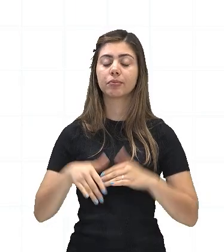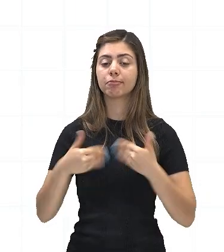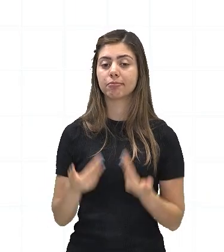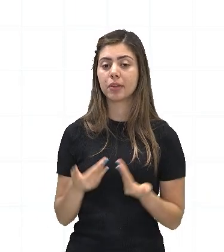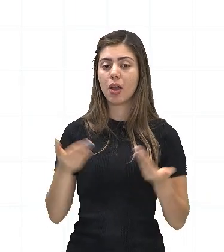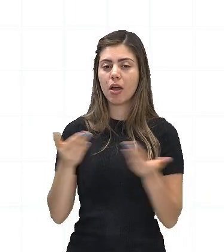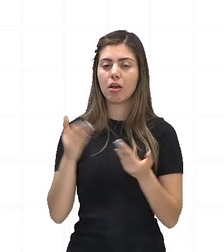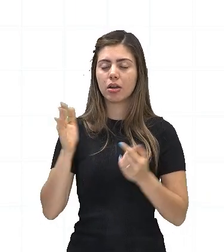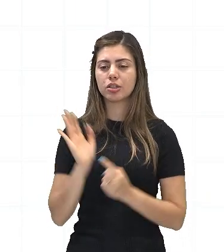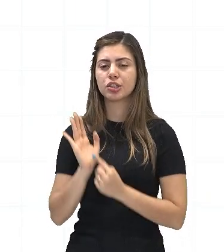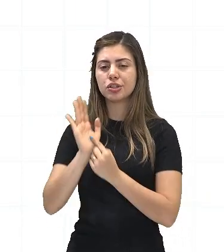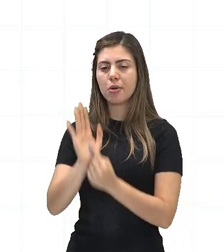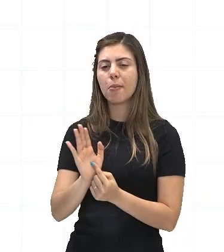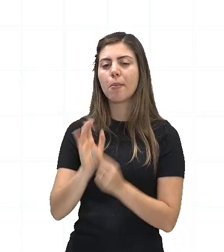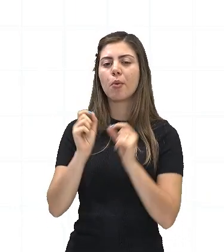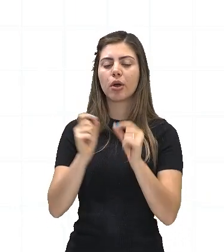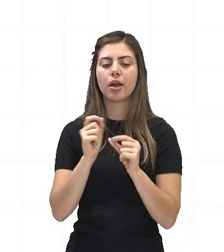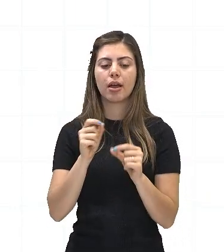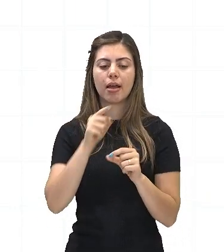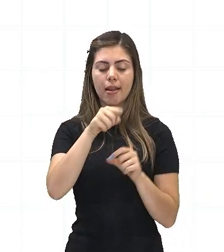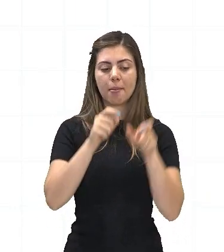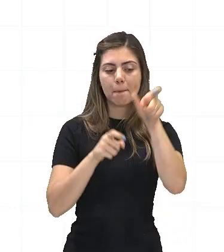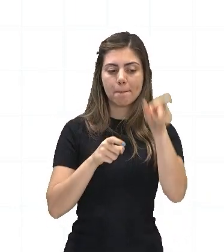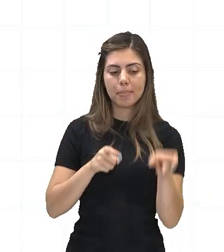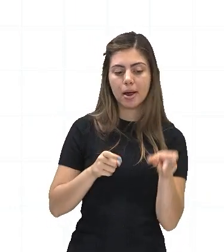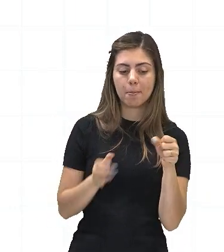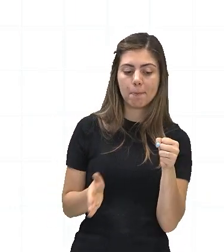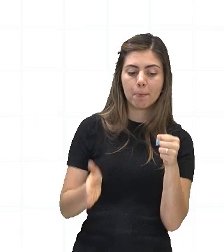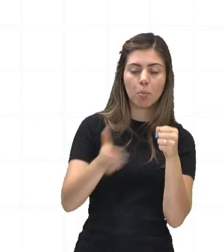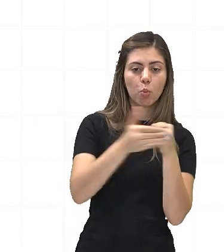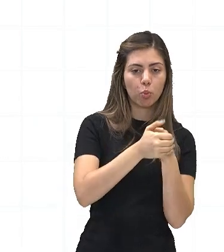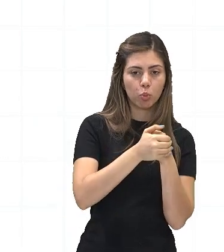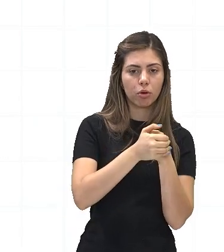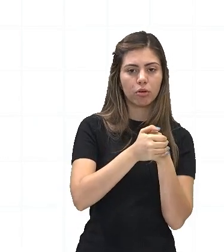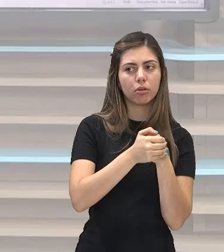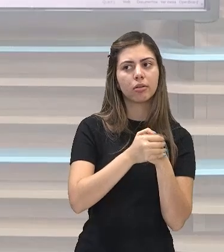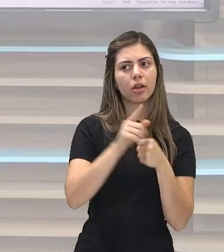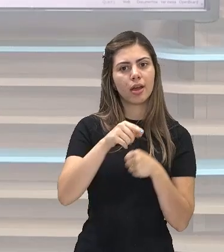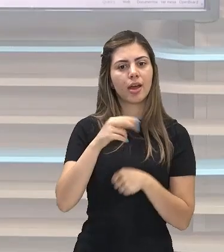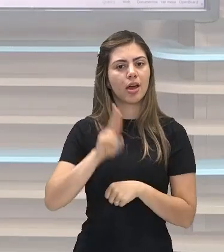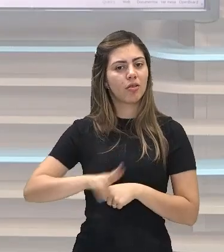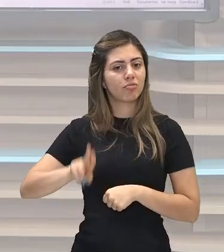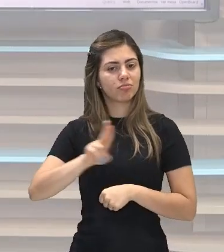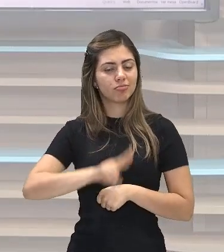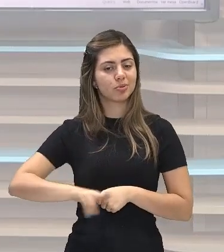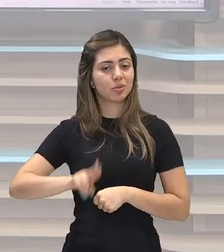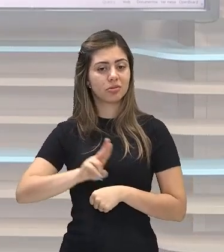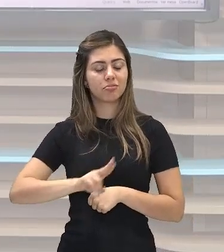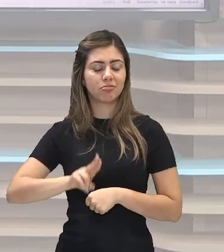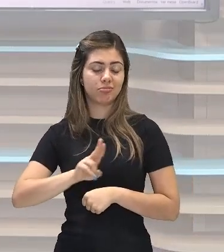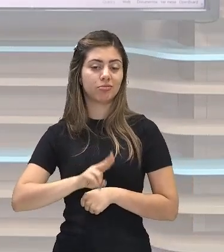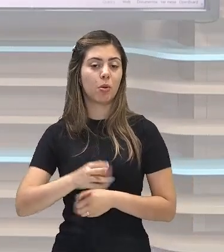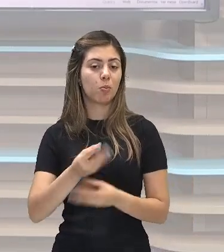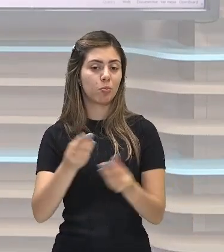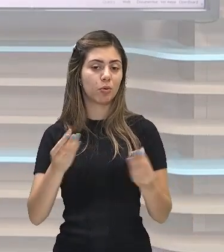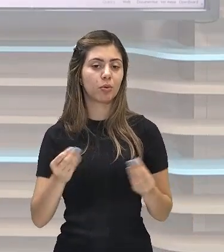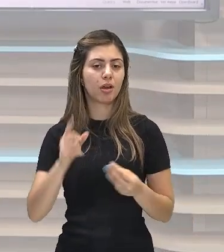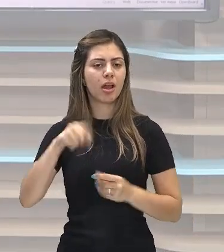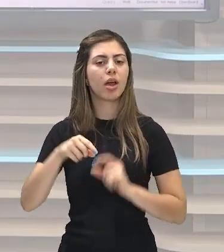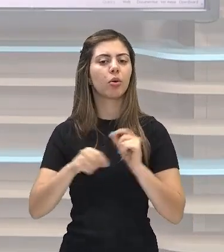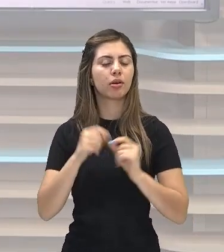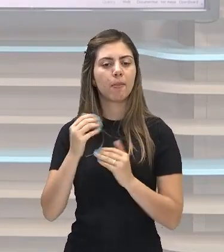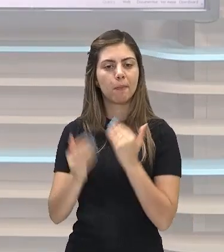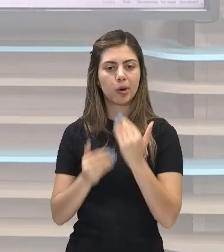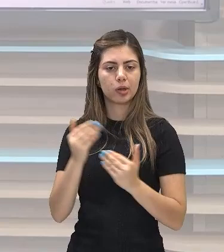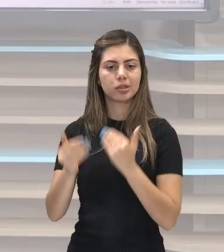de ocultar os sujeitos é muito utilizado num processo que nós chamamos de